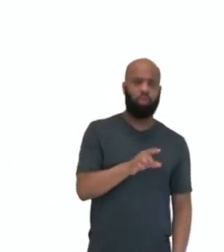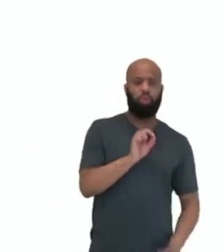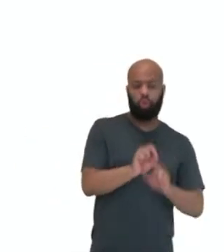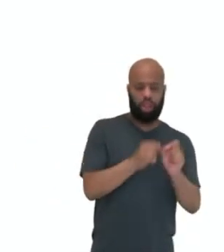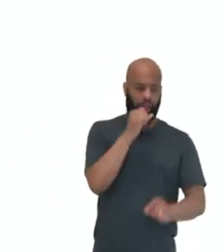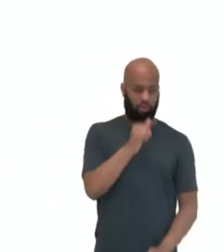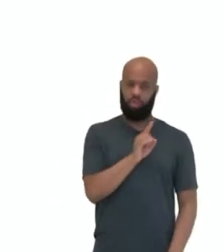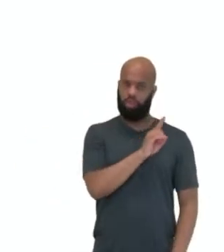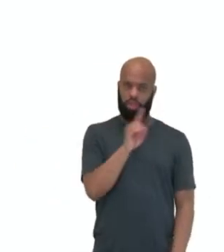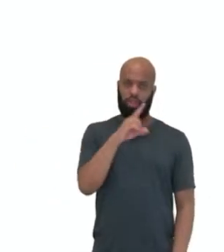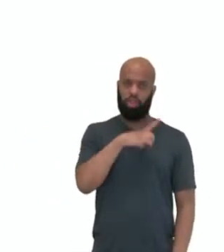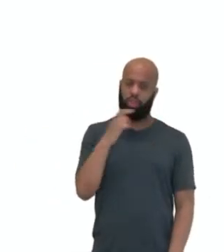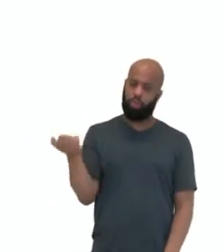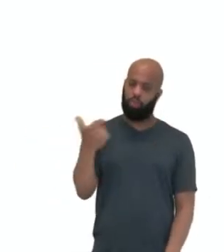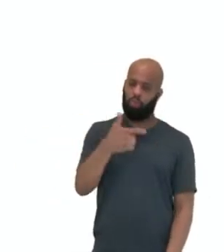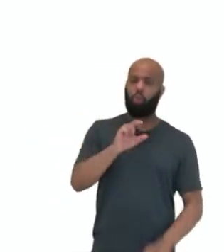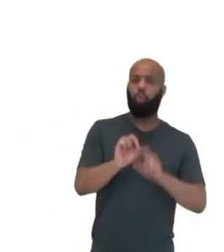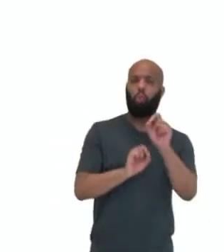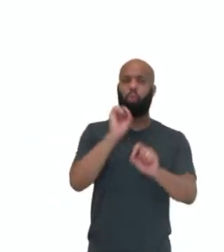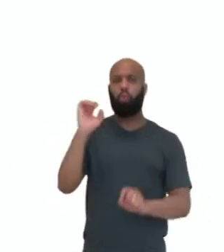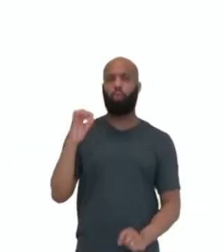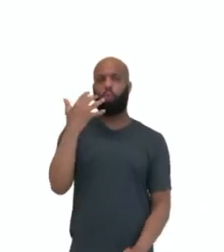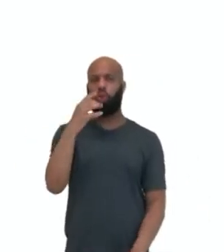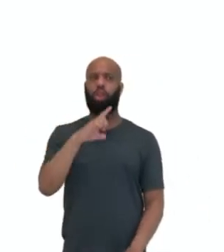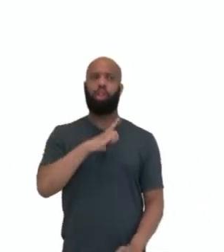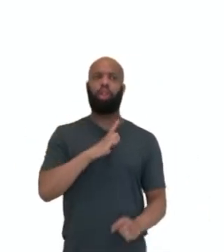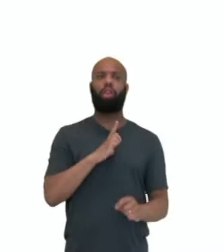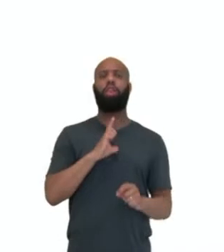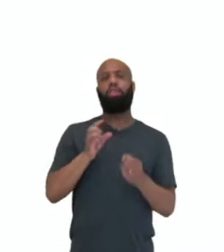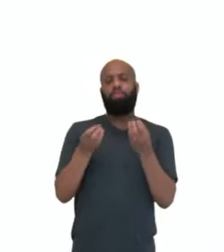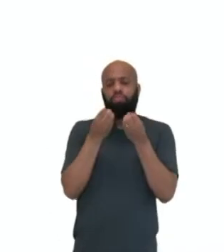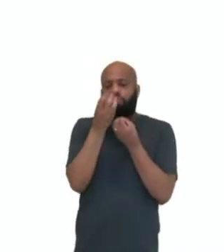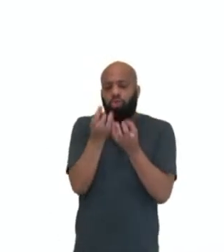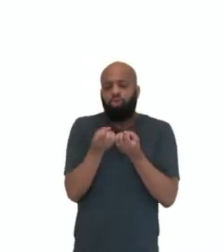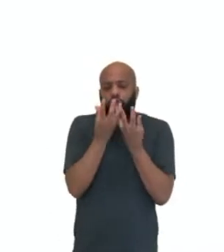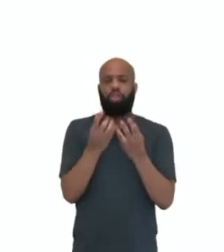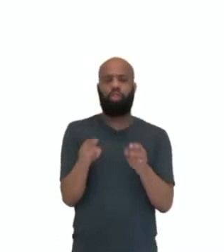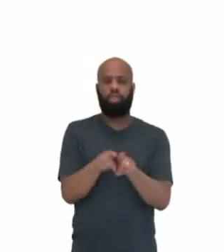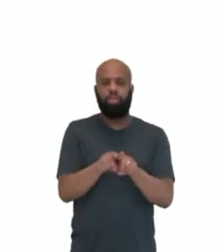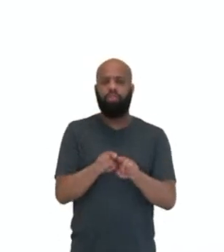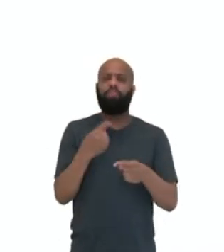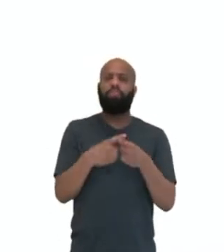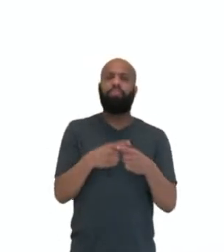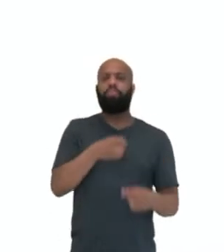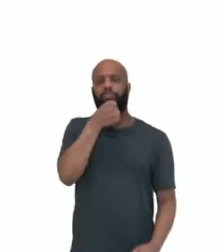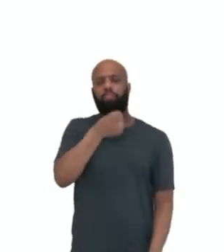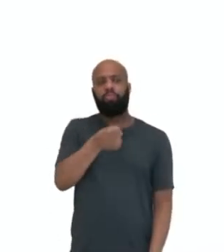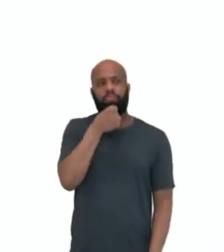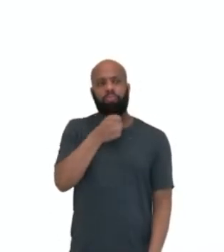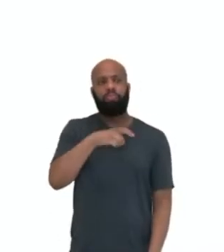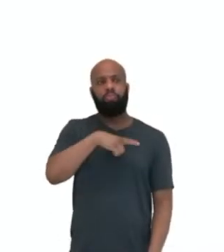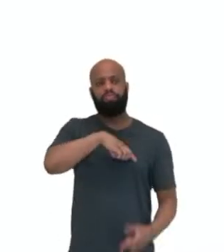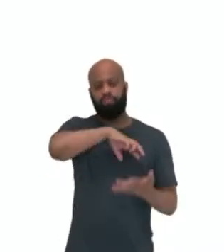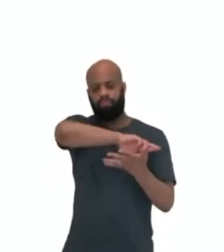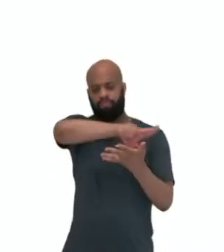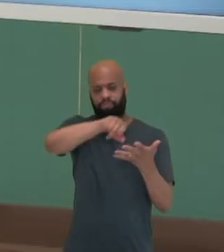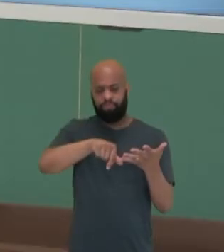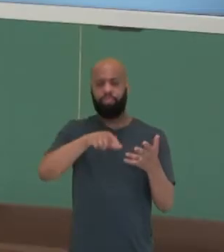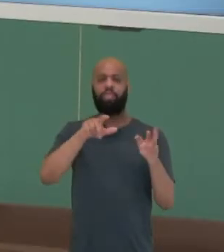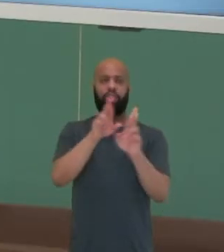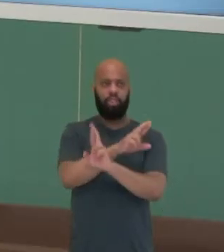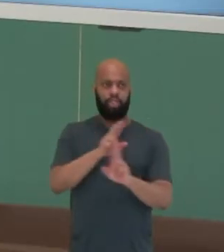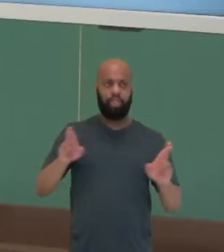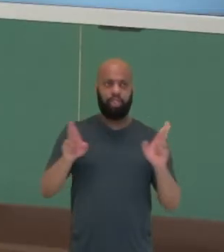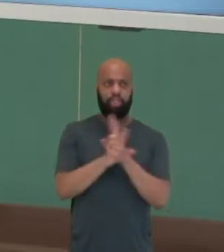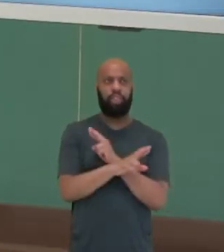notificação, fato o quê? Que aparece na notícia. Então a reportagem tem inúmeras relações,